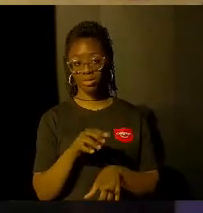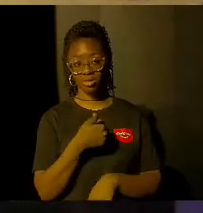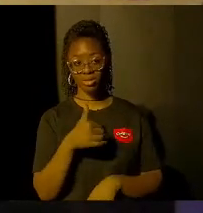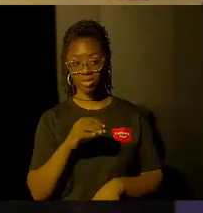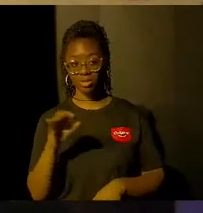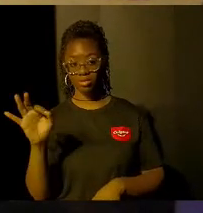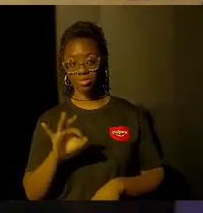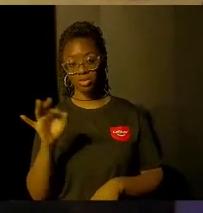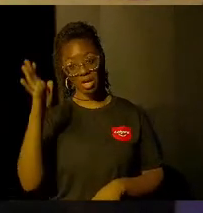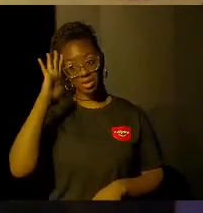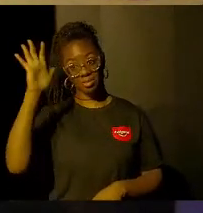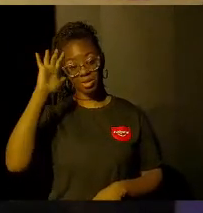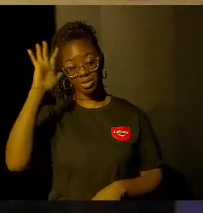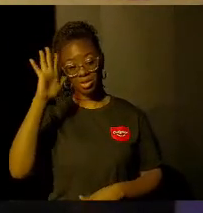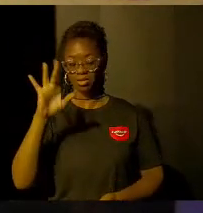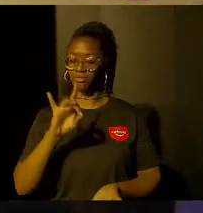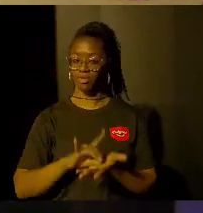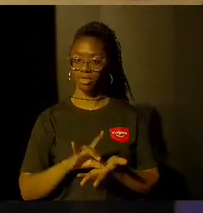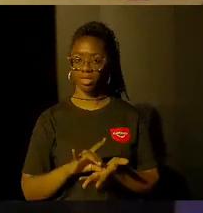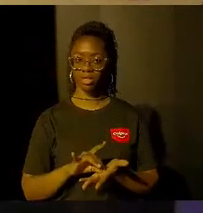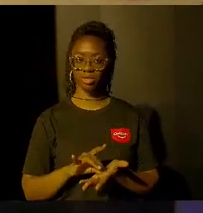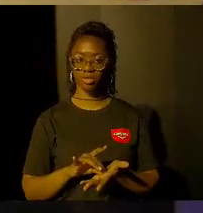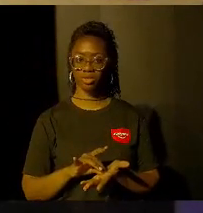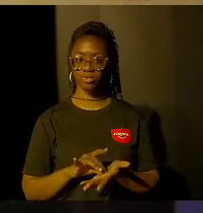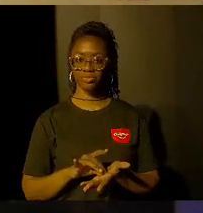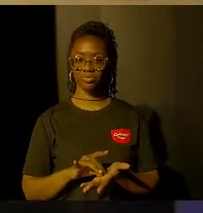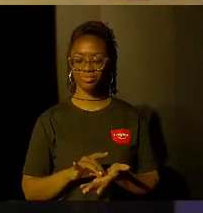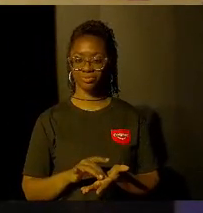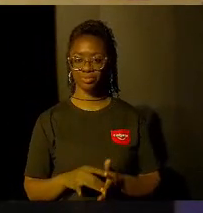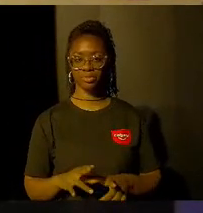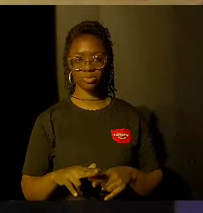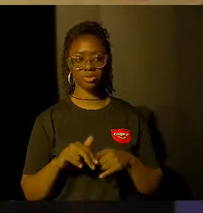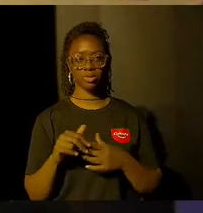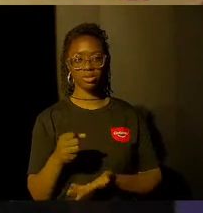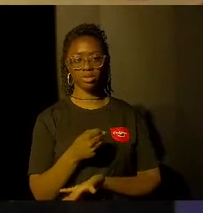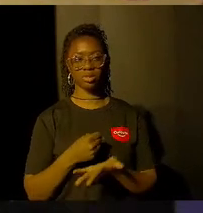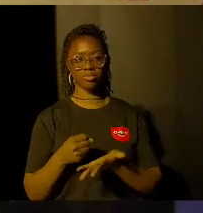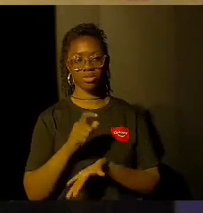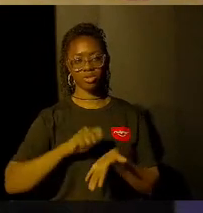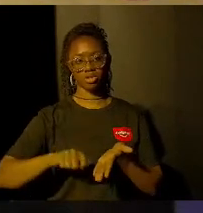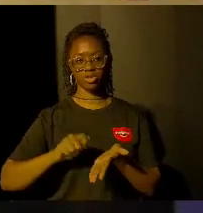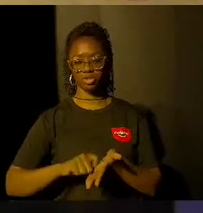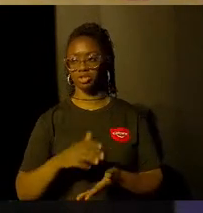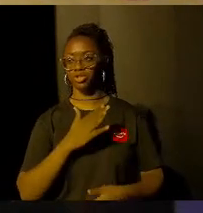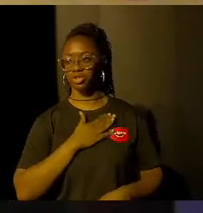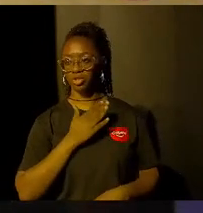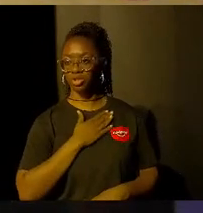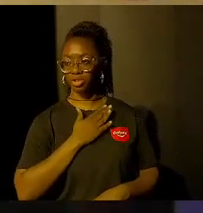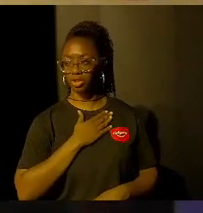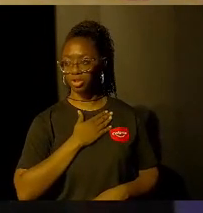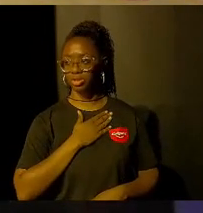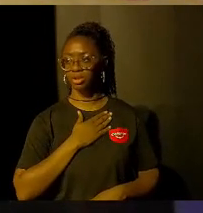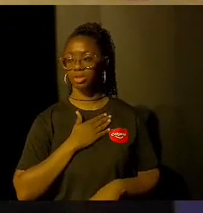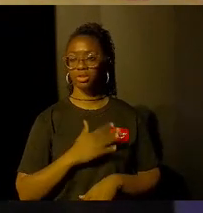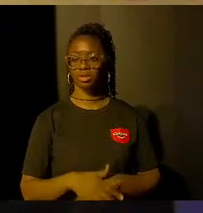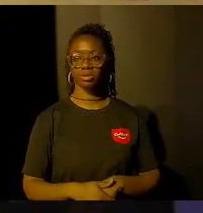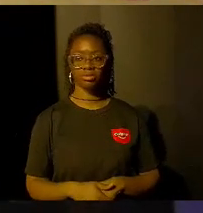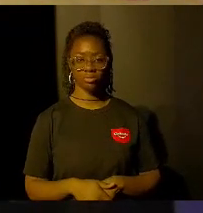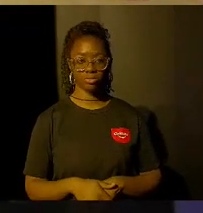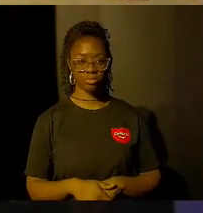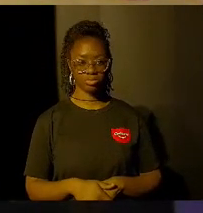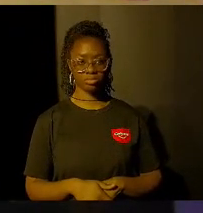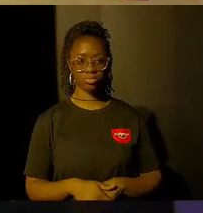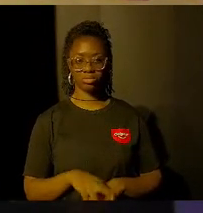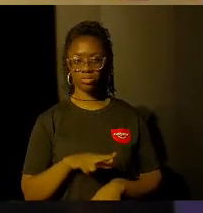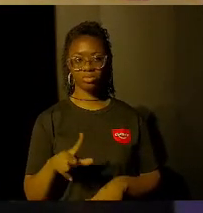é verdade não é porque a base da minha escrita não não